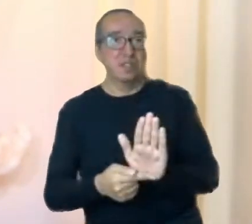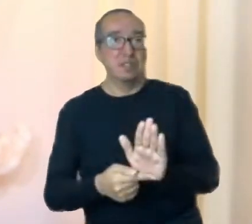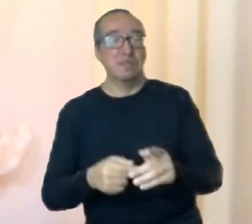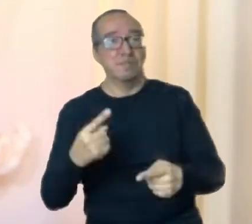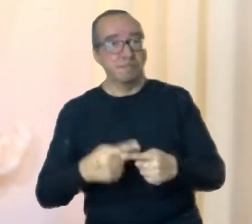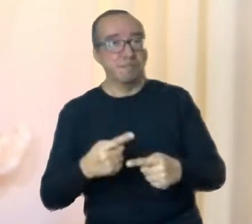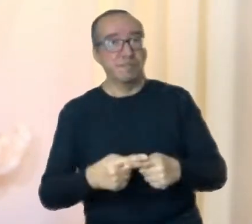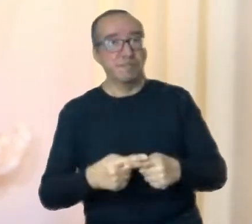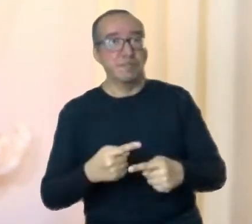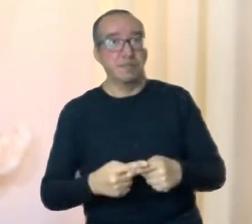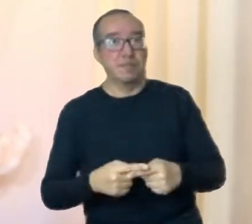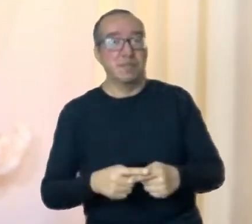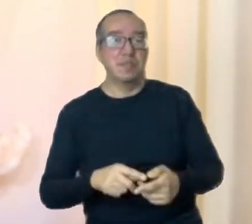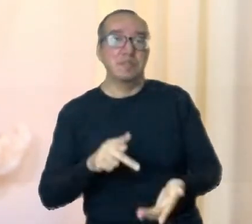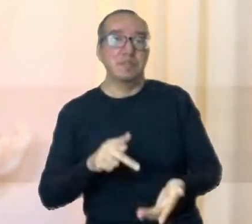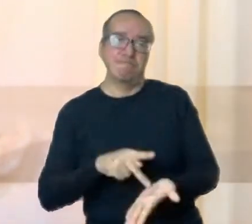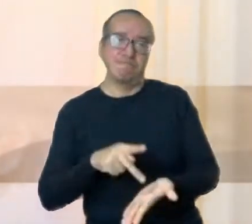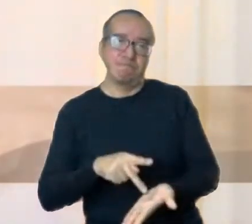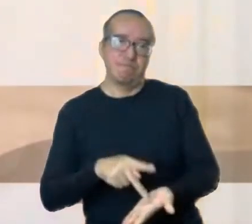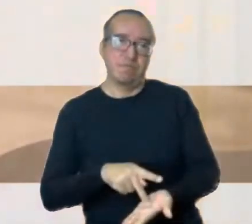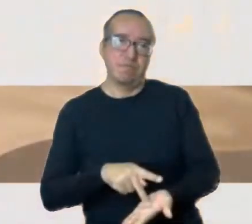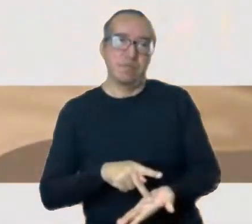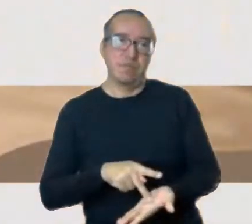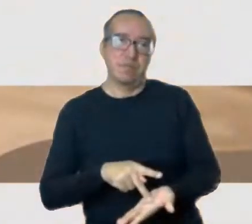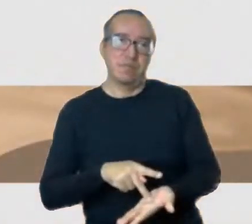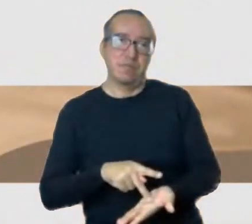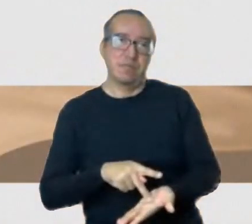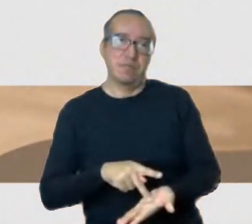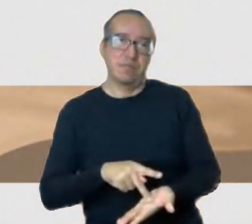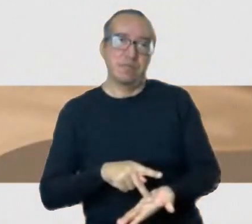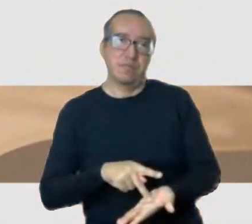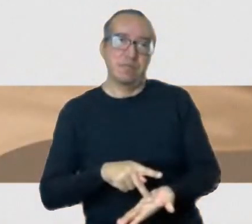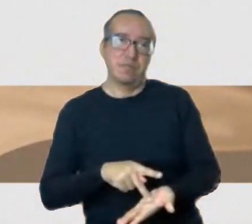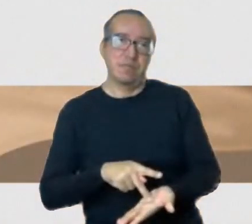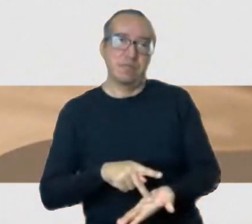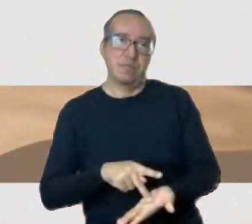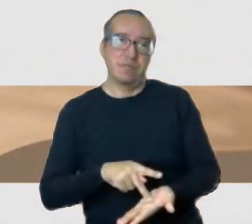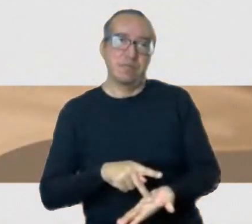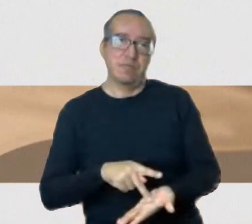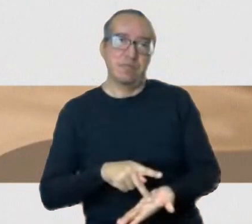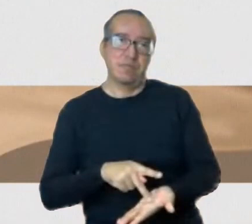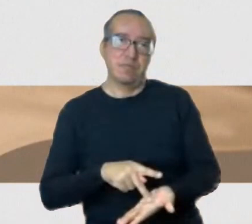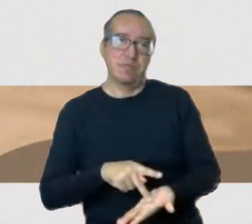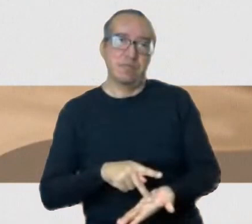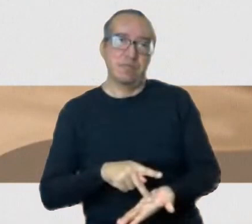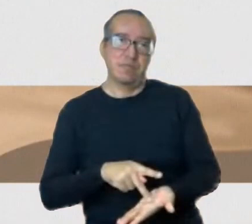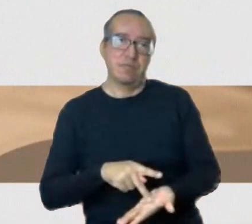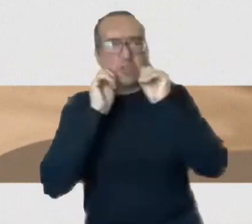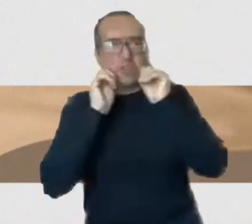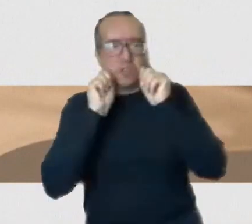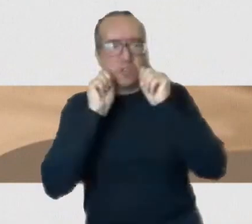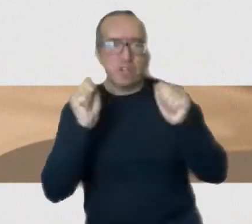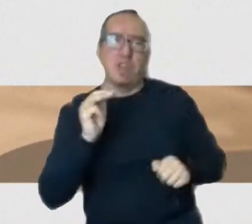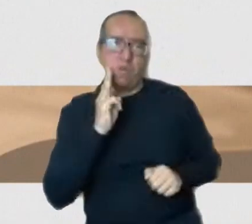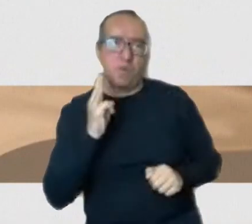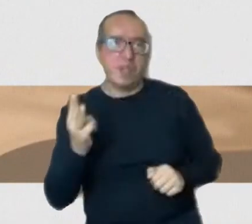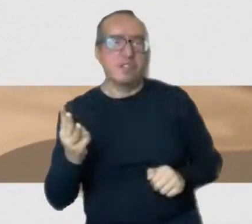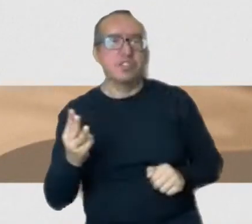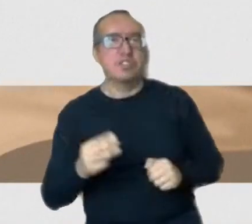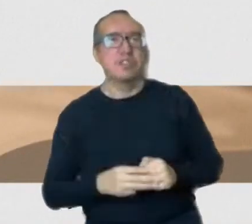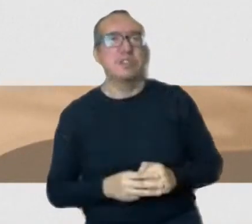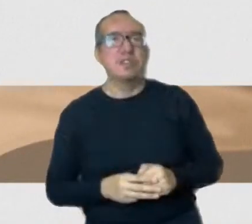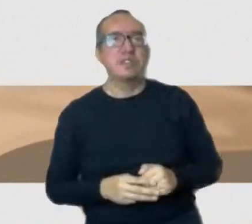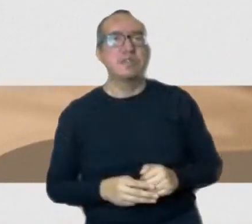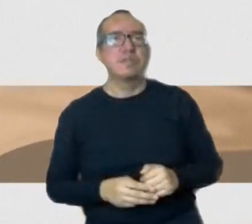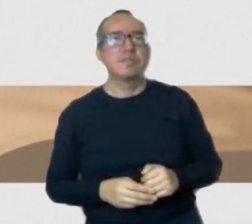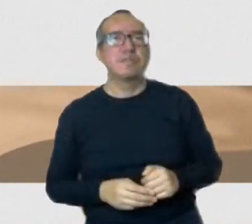Beneficência Social, página 16, diz assim: se os homens cumprissem o seu dever como fiéis mordomos dos